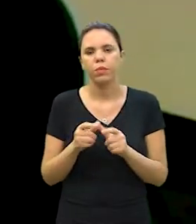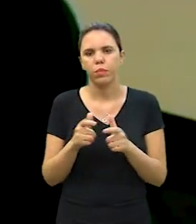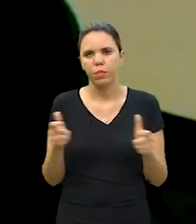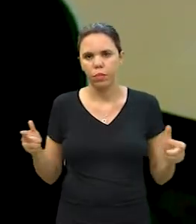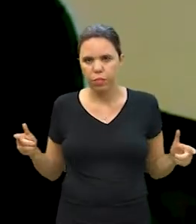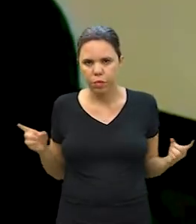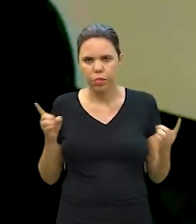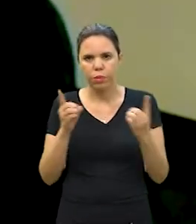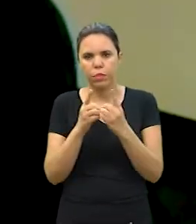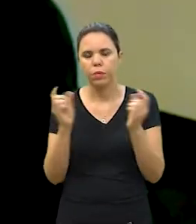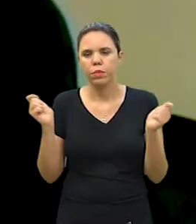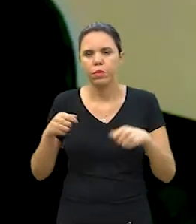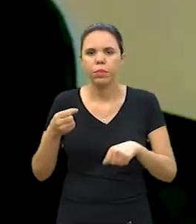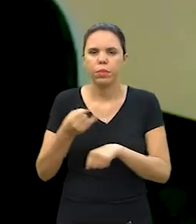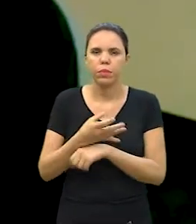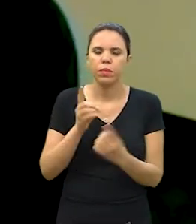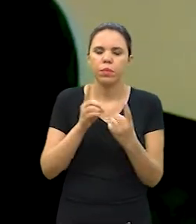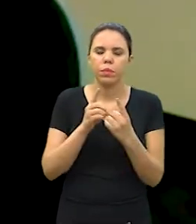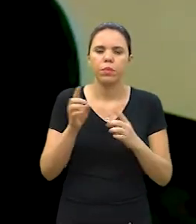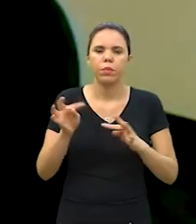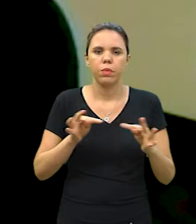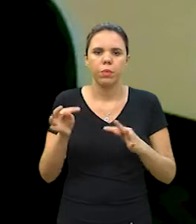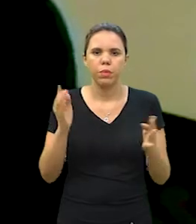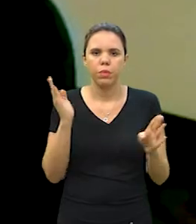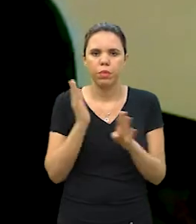muito, amplia muito aí a capacidade de